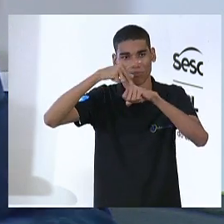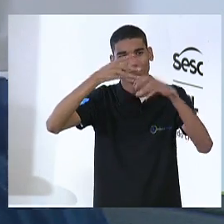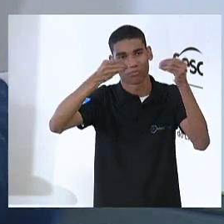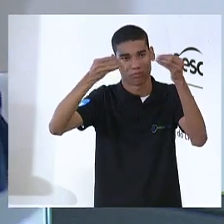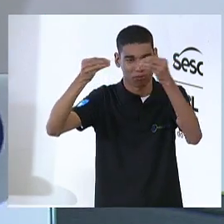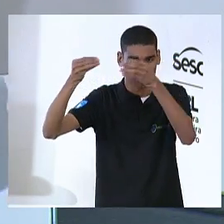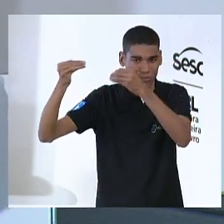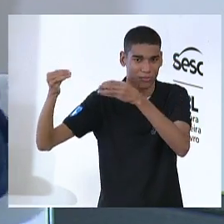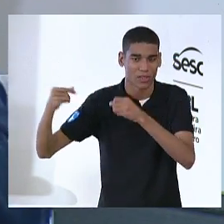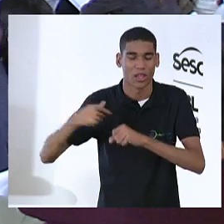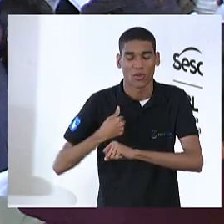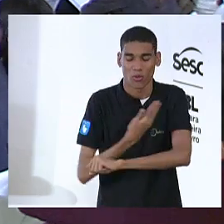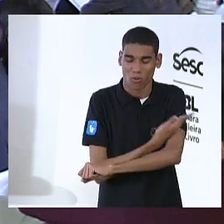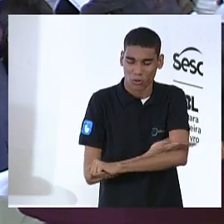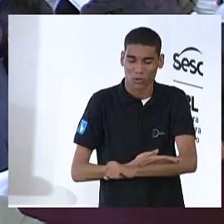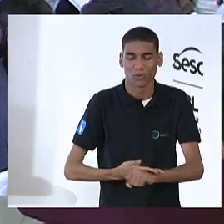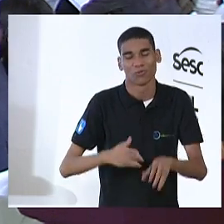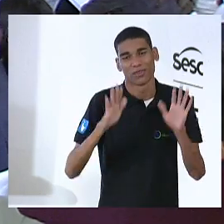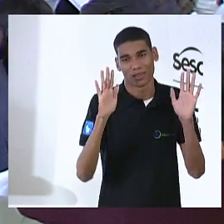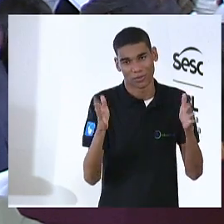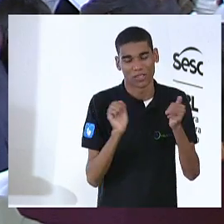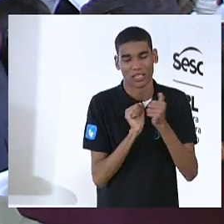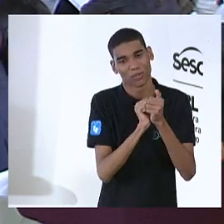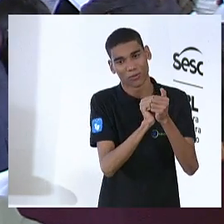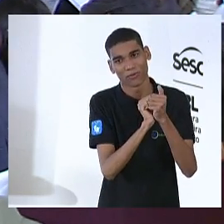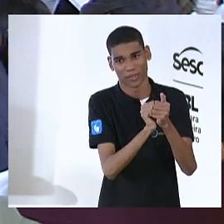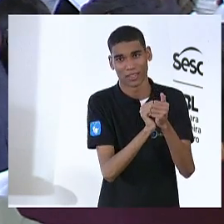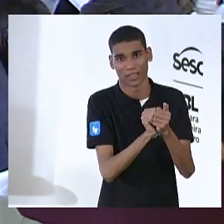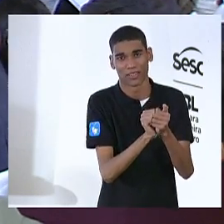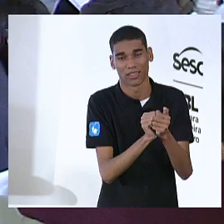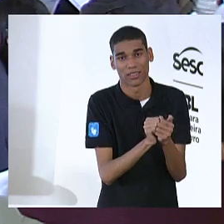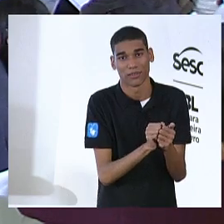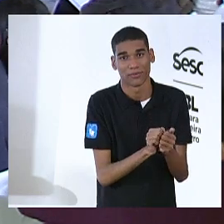Estou acostumado a acompanhar essa coisa. Gente,